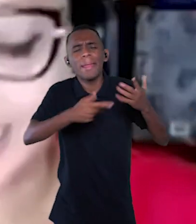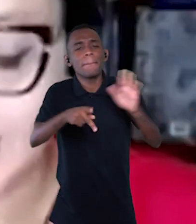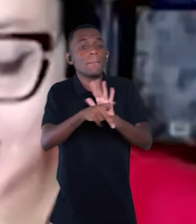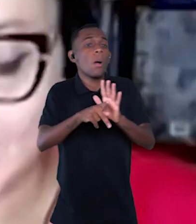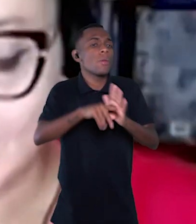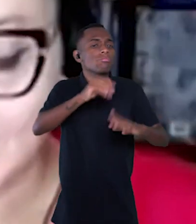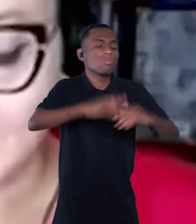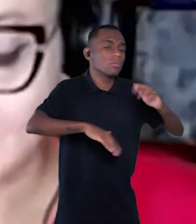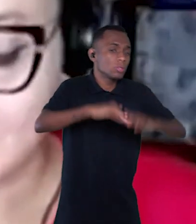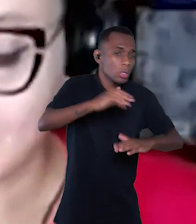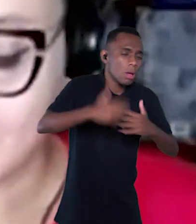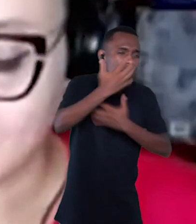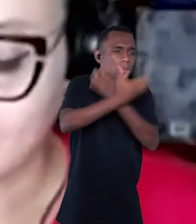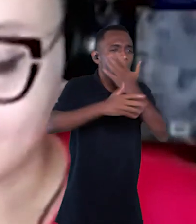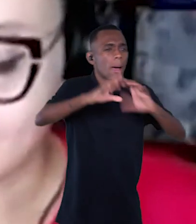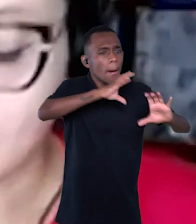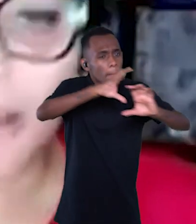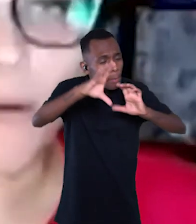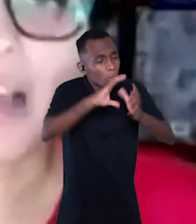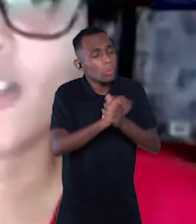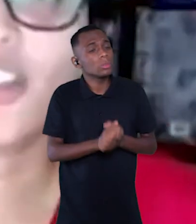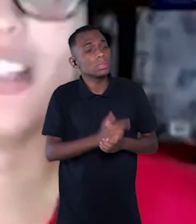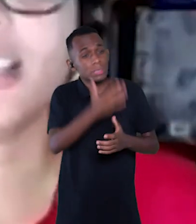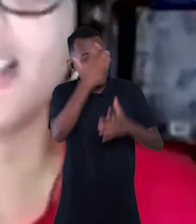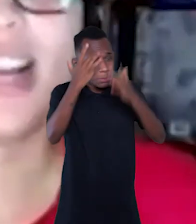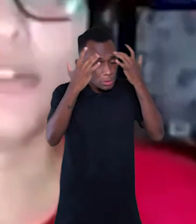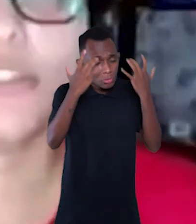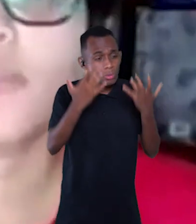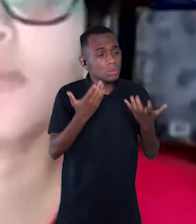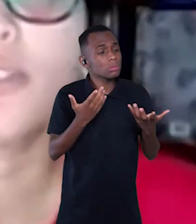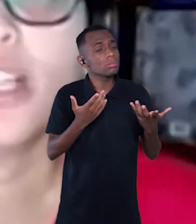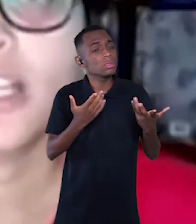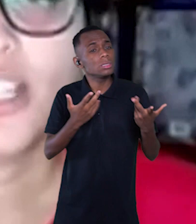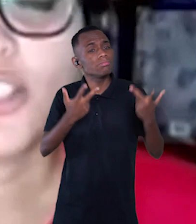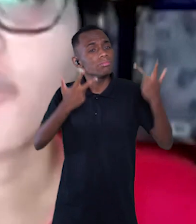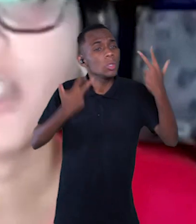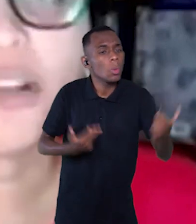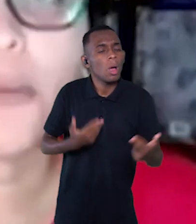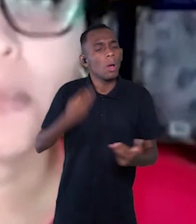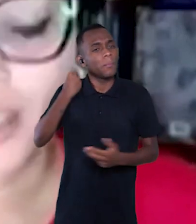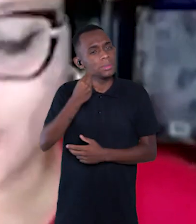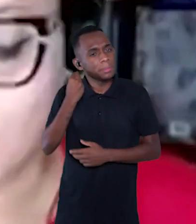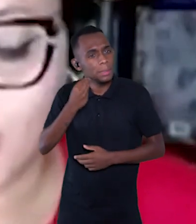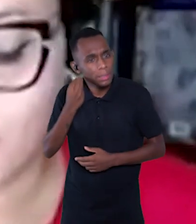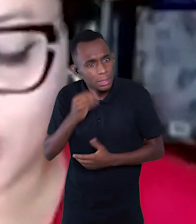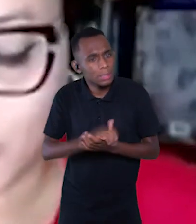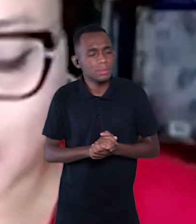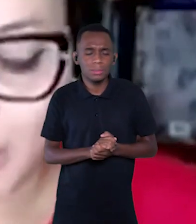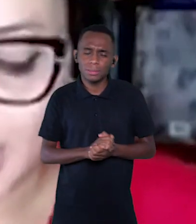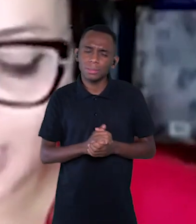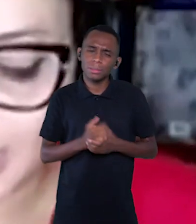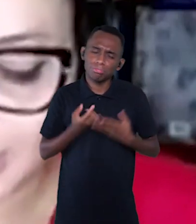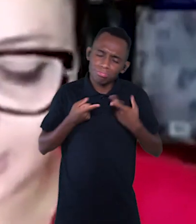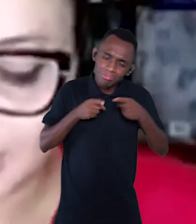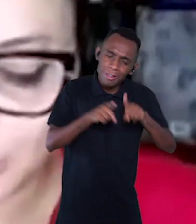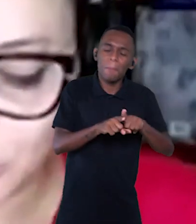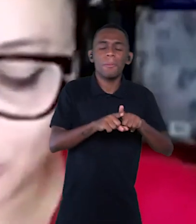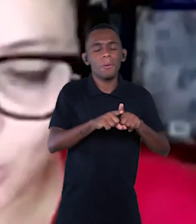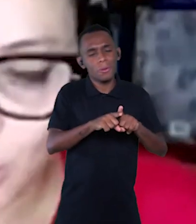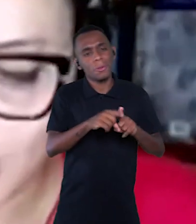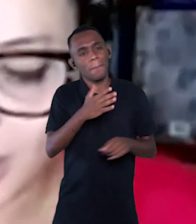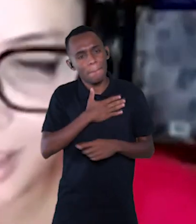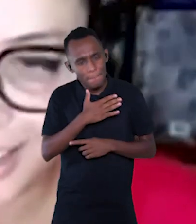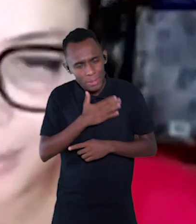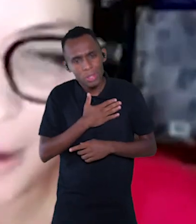música, a galera que também compartilha desse ideal de vida comigo, enfim, meus camaradas,